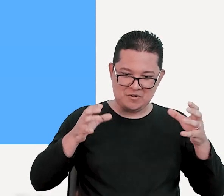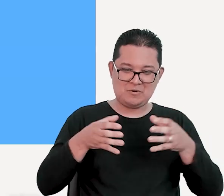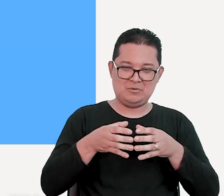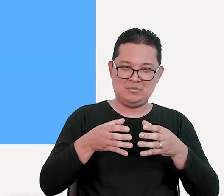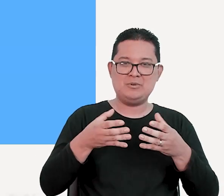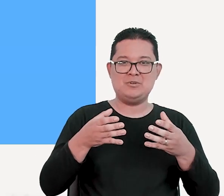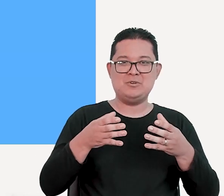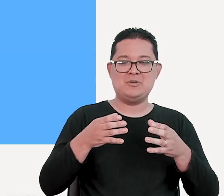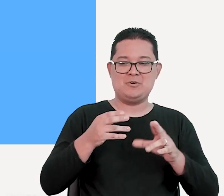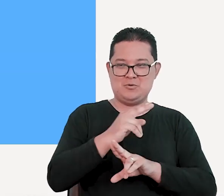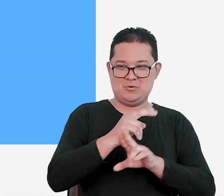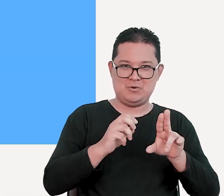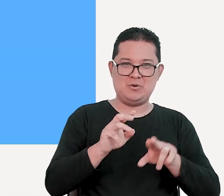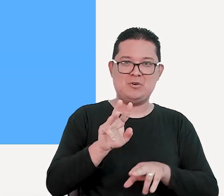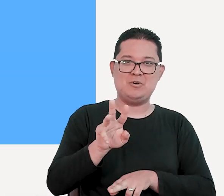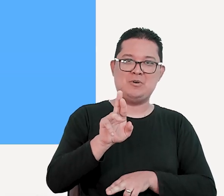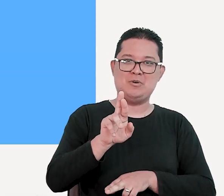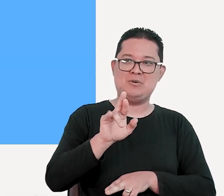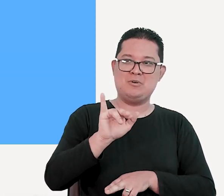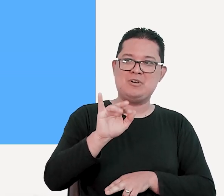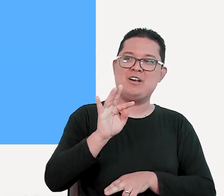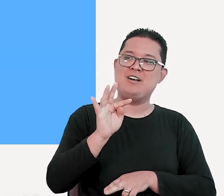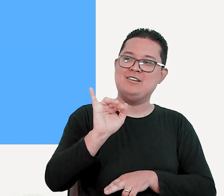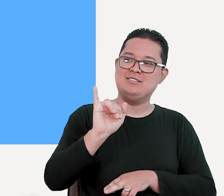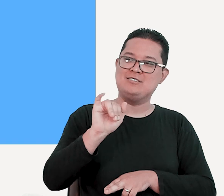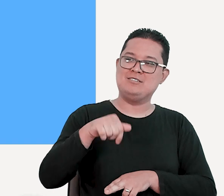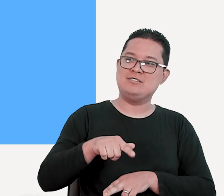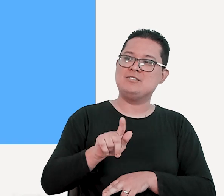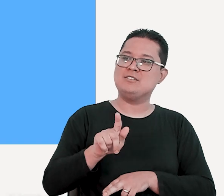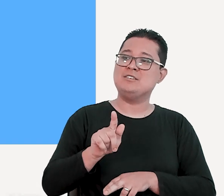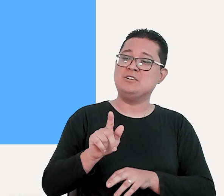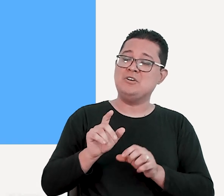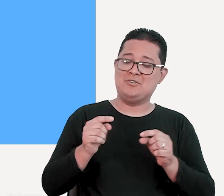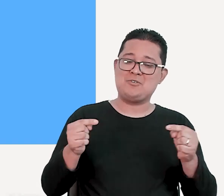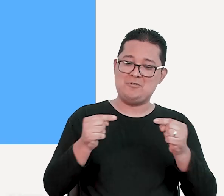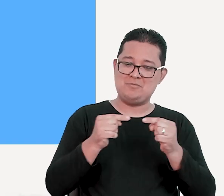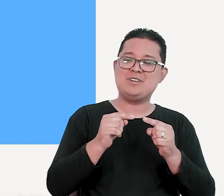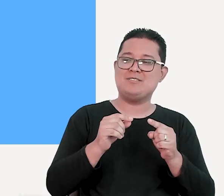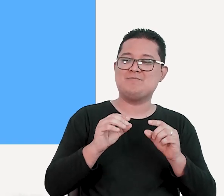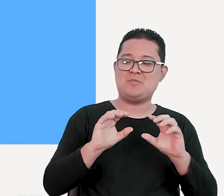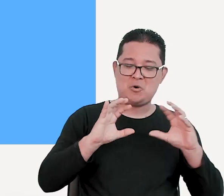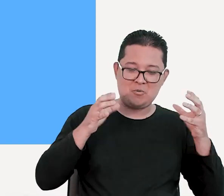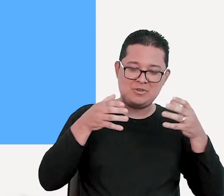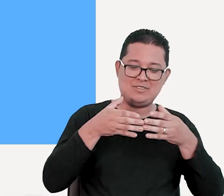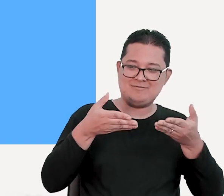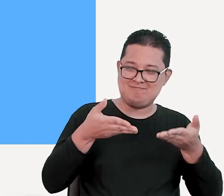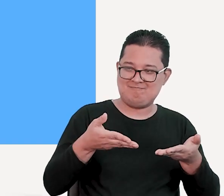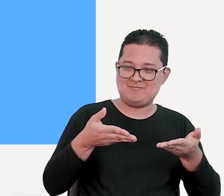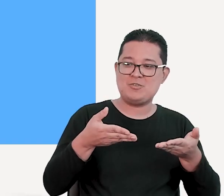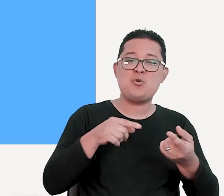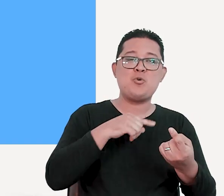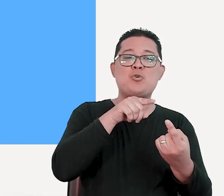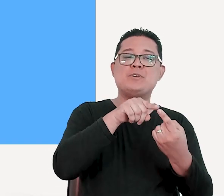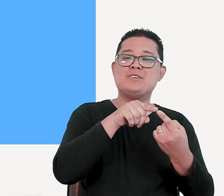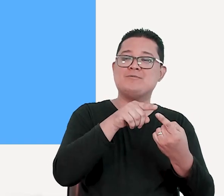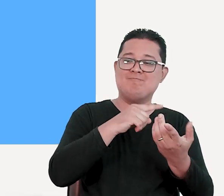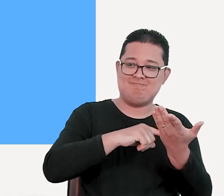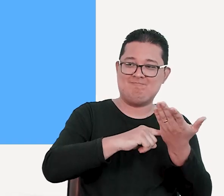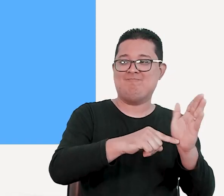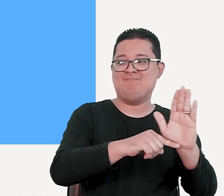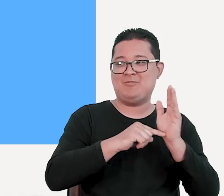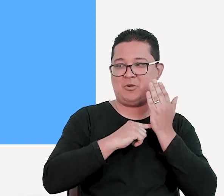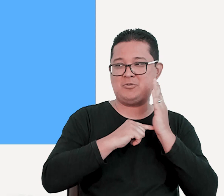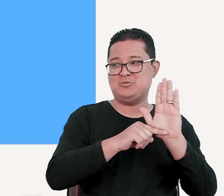clube do X-Writing, foi pensando nesse sentido mesmo de comunidade. A gente tem que se ajudar, né? E aí a gente está vivendo